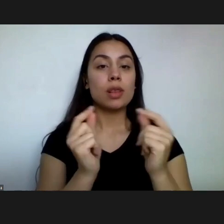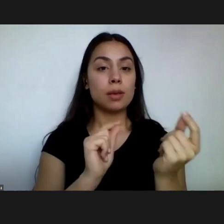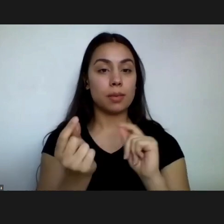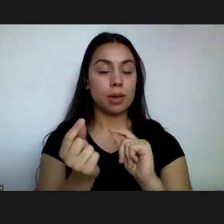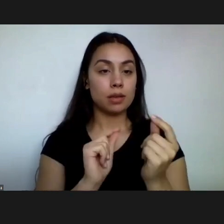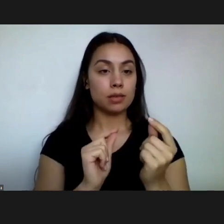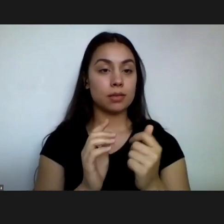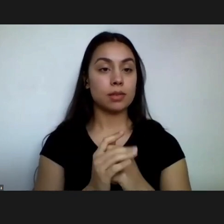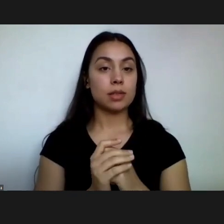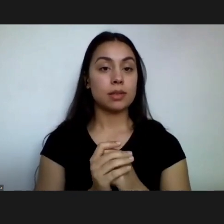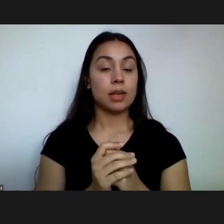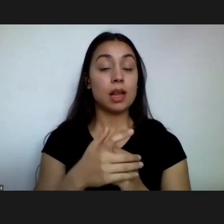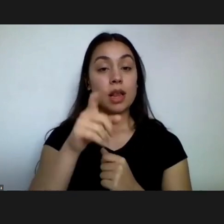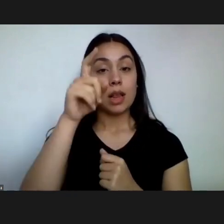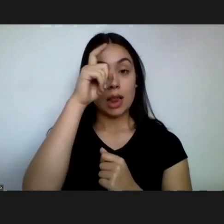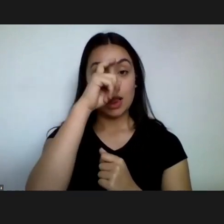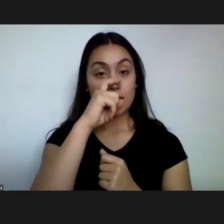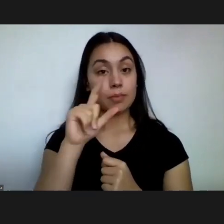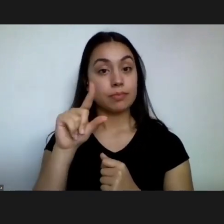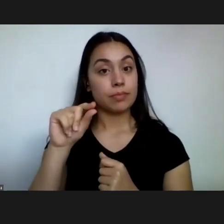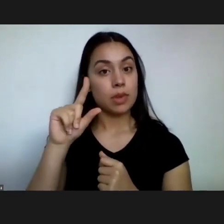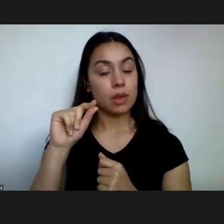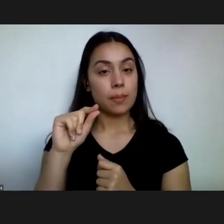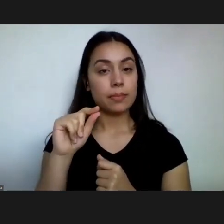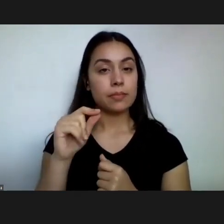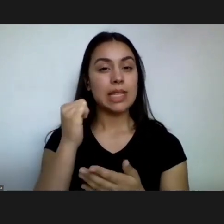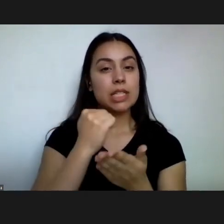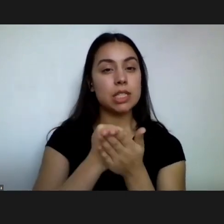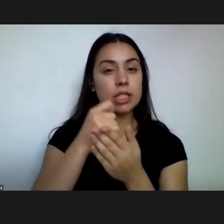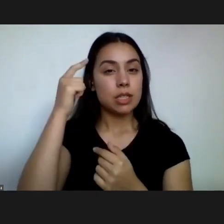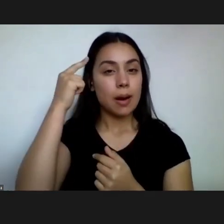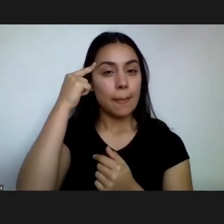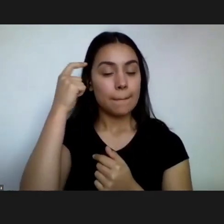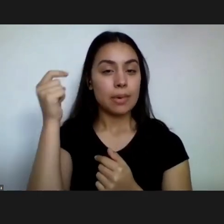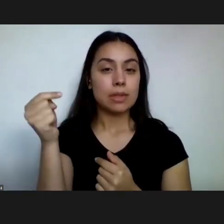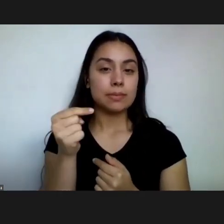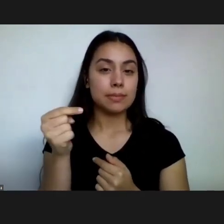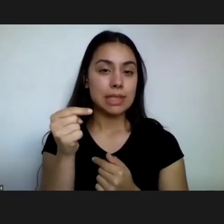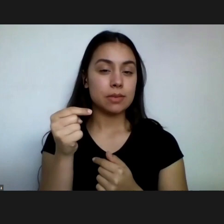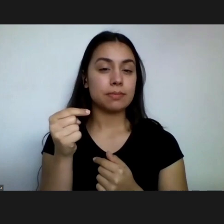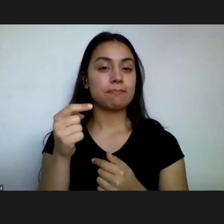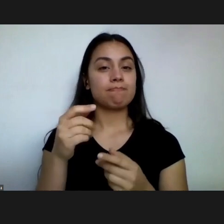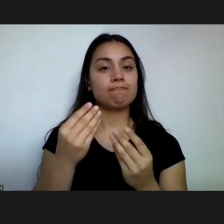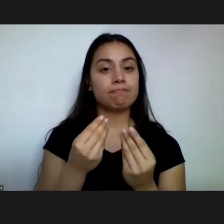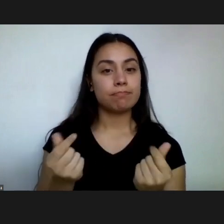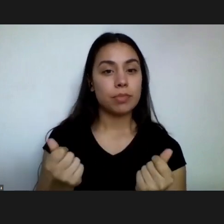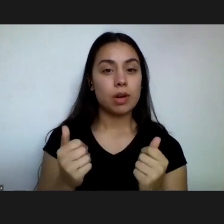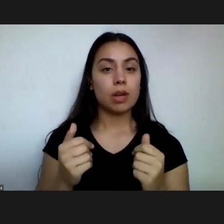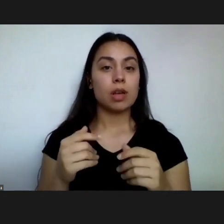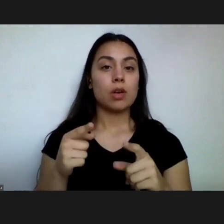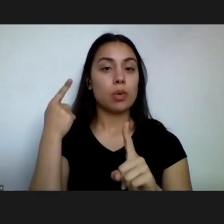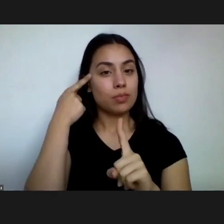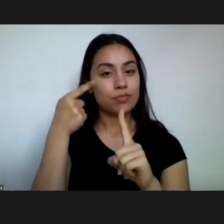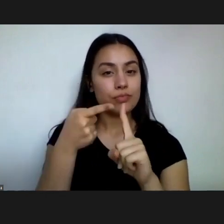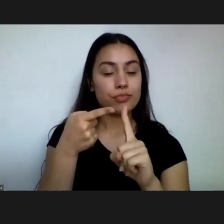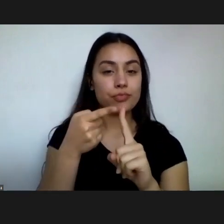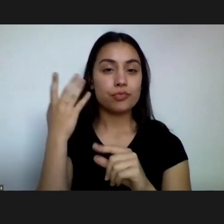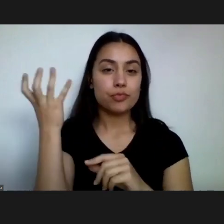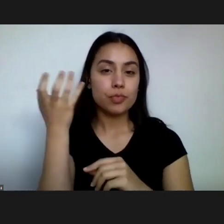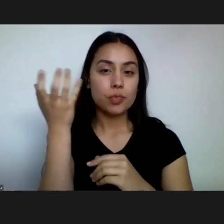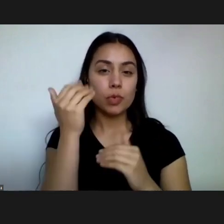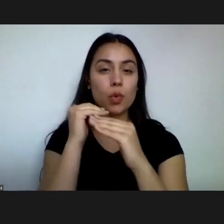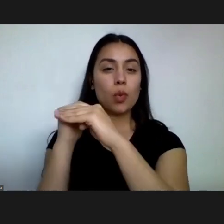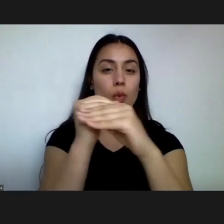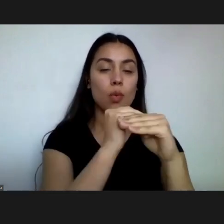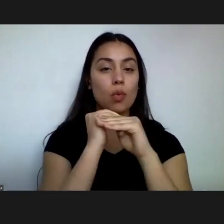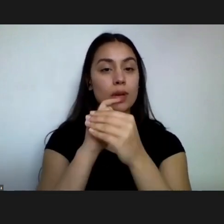vez relembro que é sobre desconstruir estereótipos e promover uma cultura de igualdade racial, lutas e